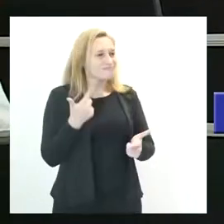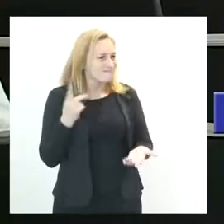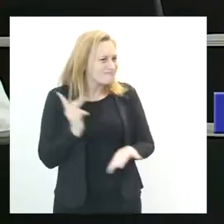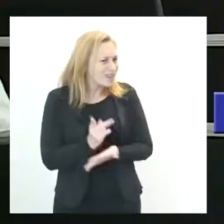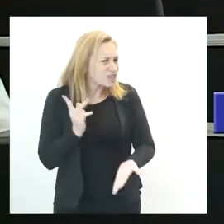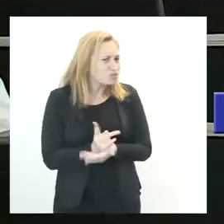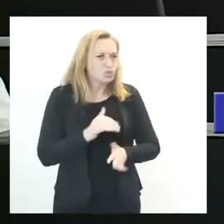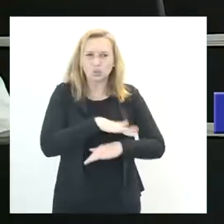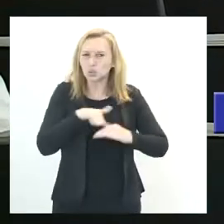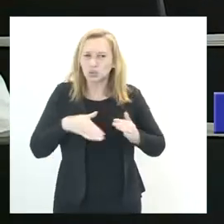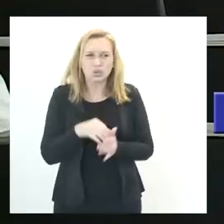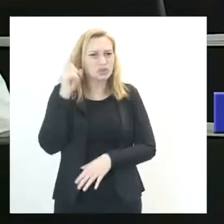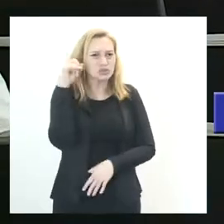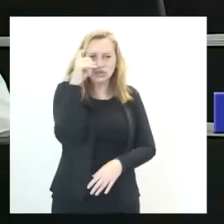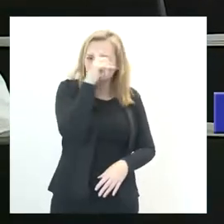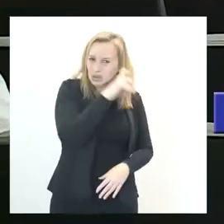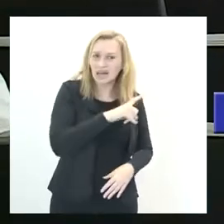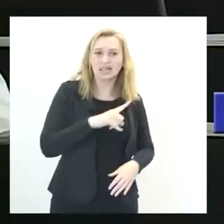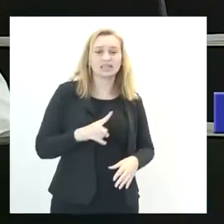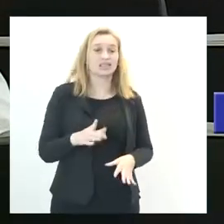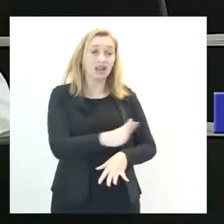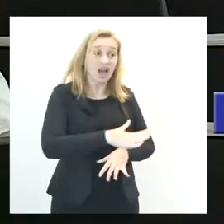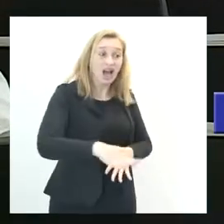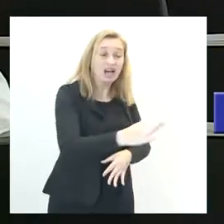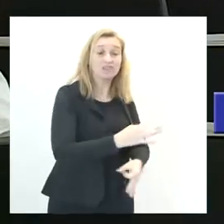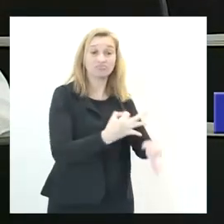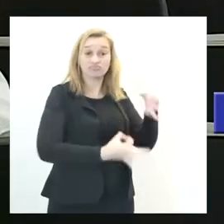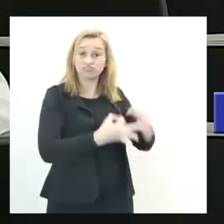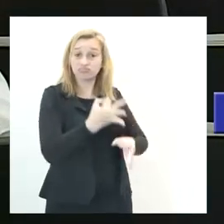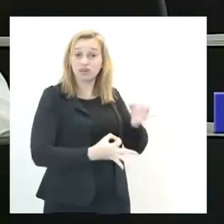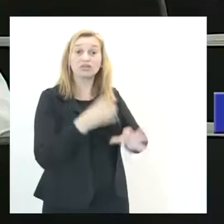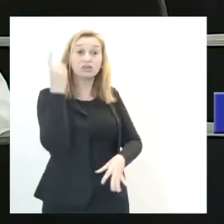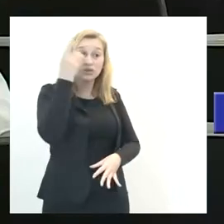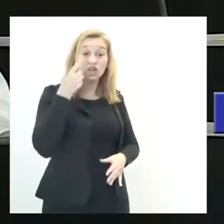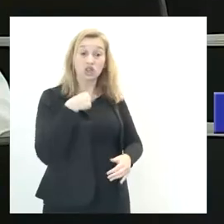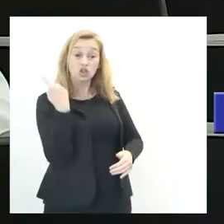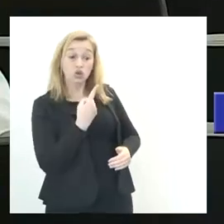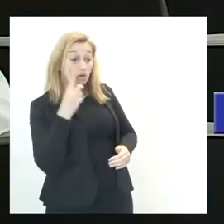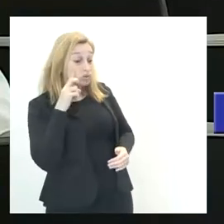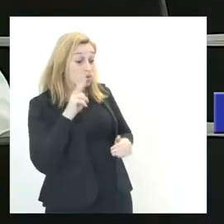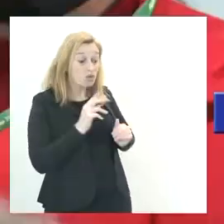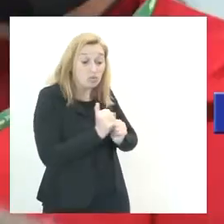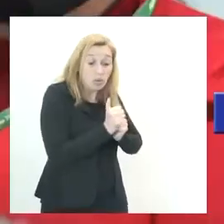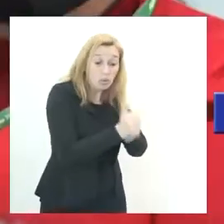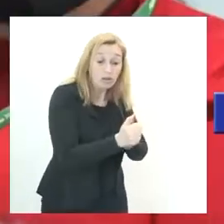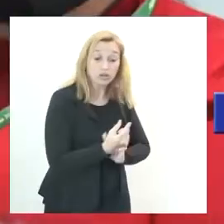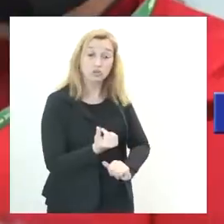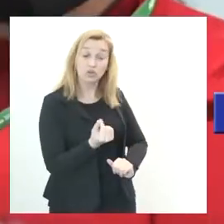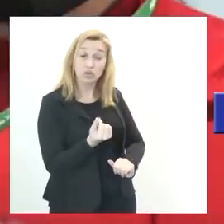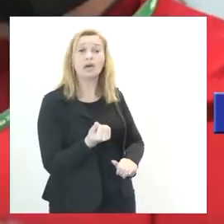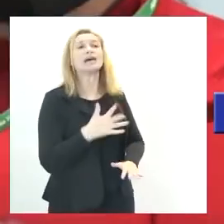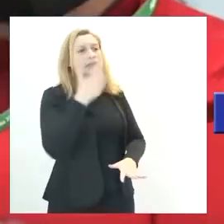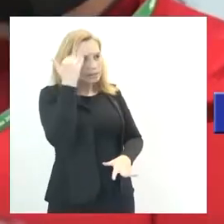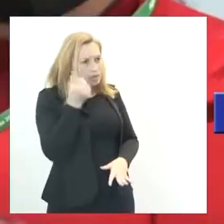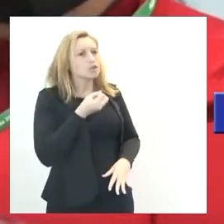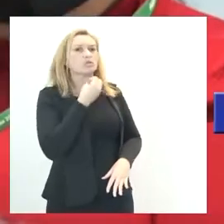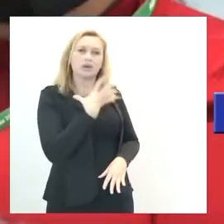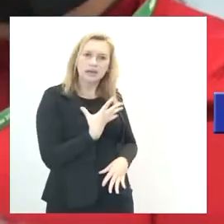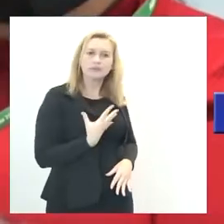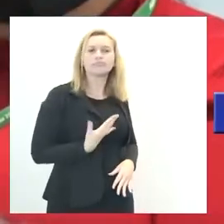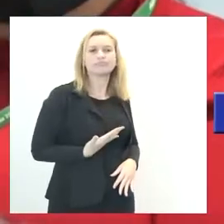dificuldades lá no tribunal Deputado nós que acompanhamos as contas públicas sabemos muito bem